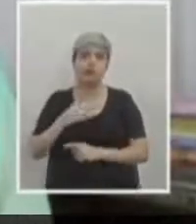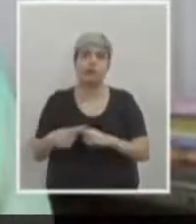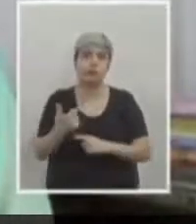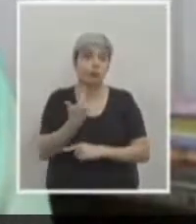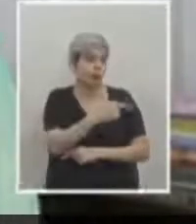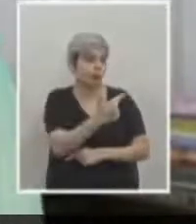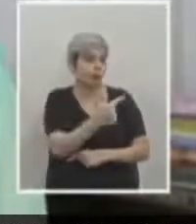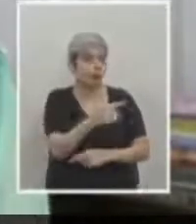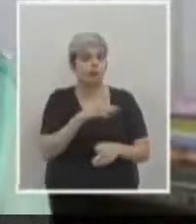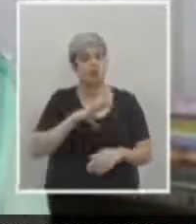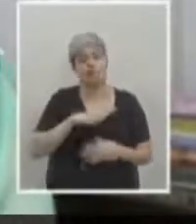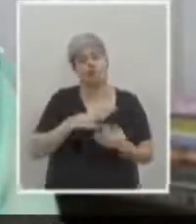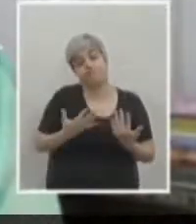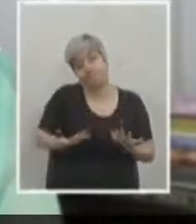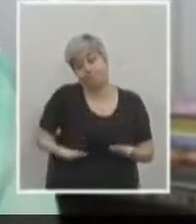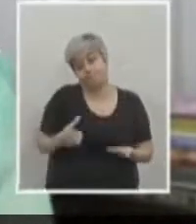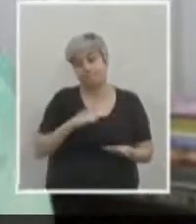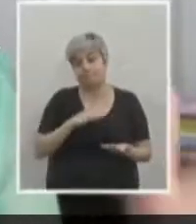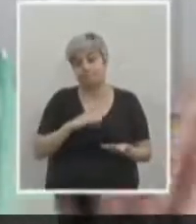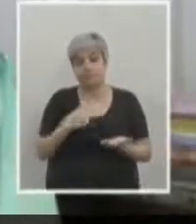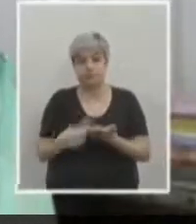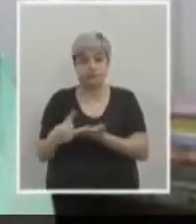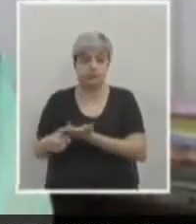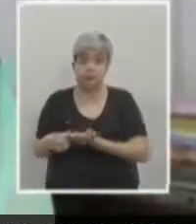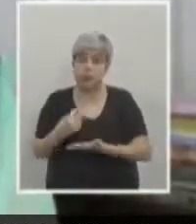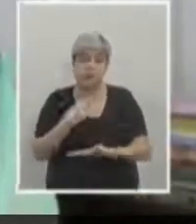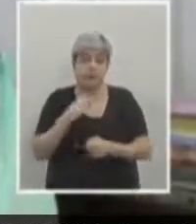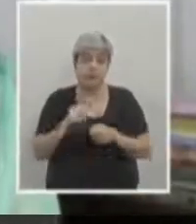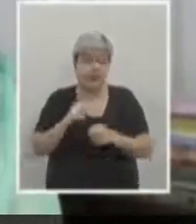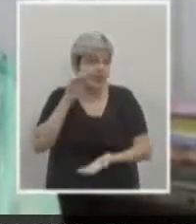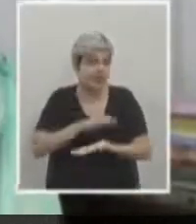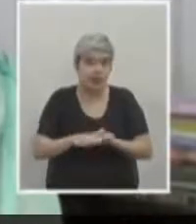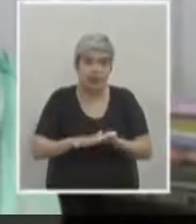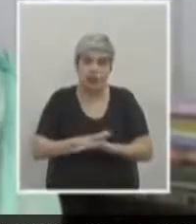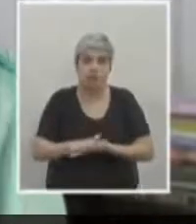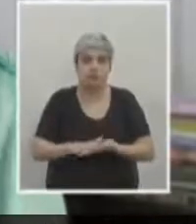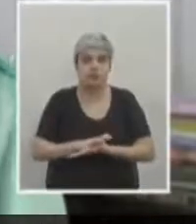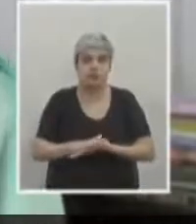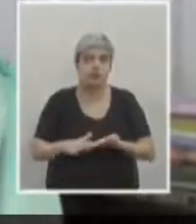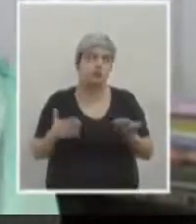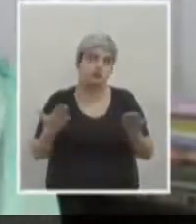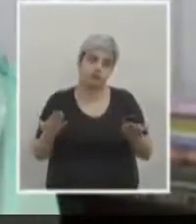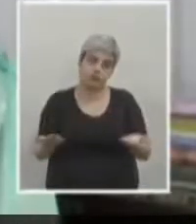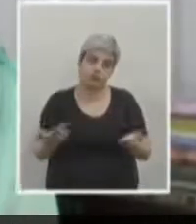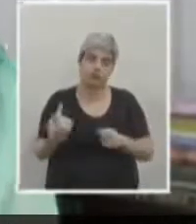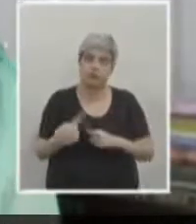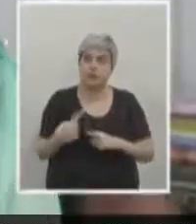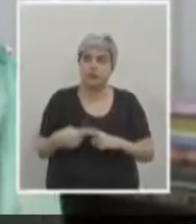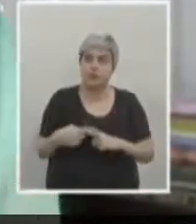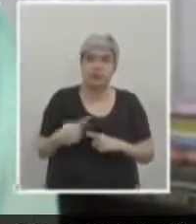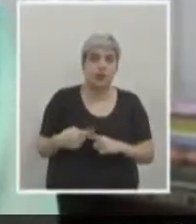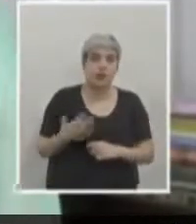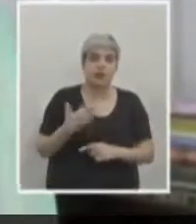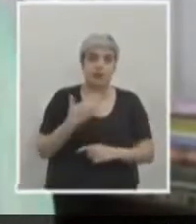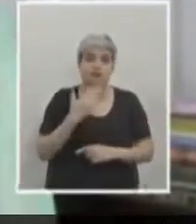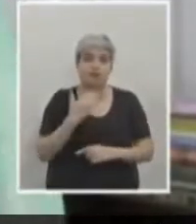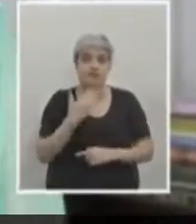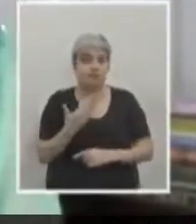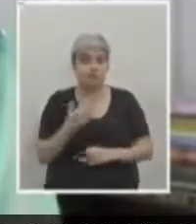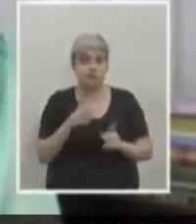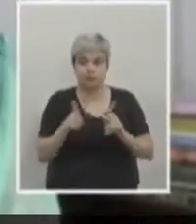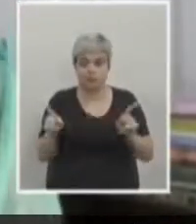não é só no apoio. Então, teria, não poderia fazer isso para nenhum, então. Nenhum professor de português pode ir para a direção, porque nem todas as escolas têm professor de